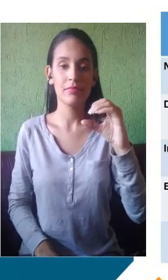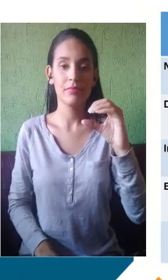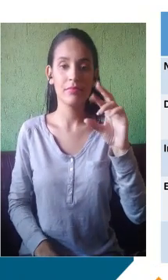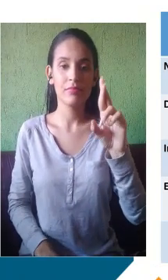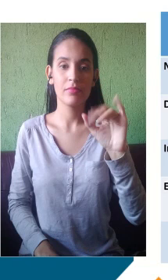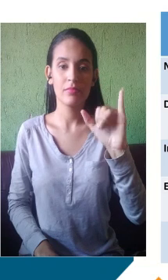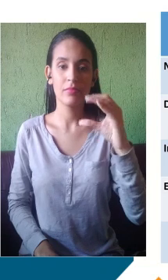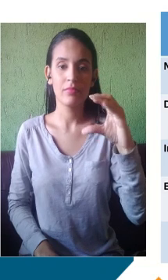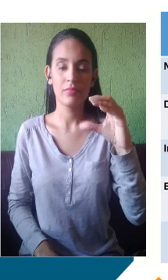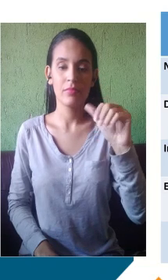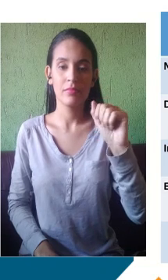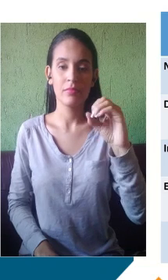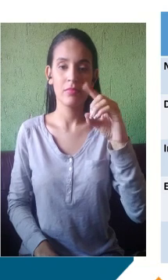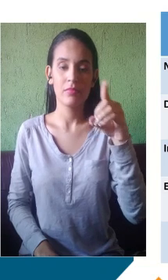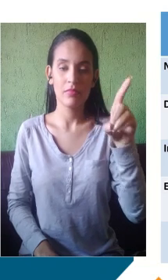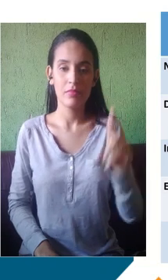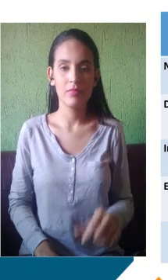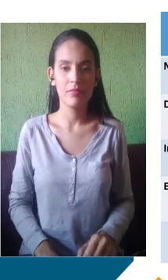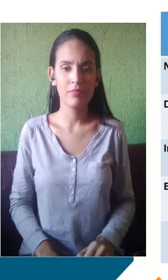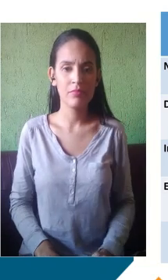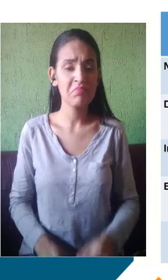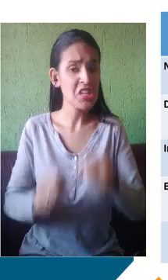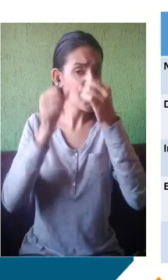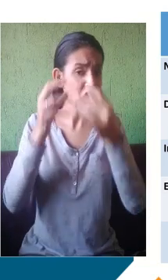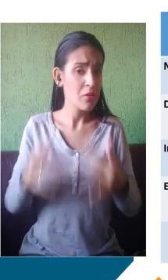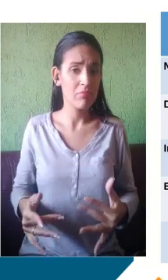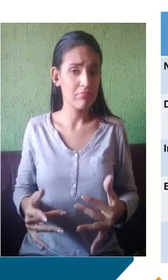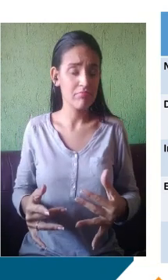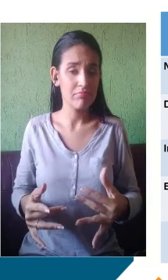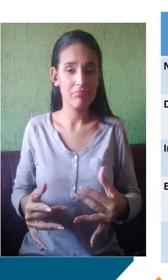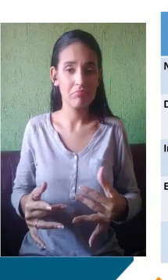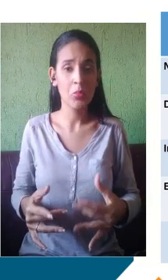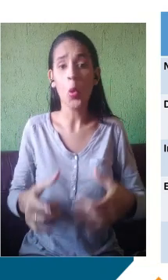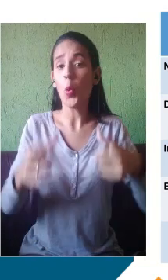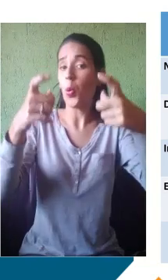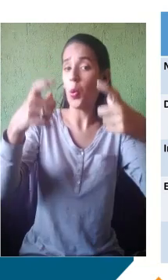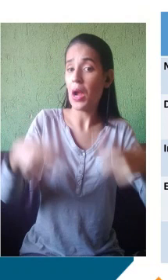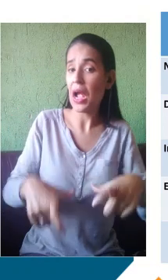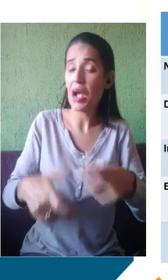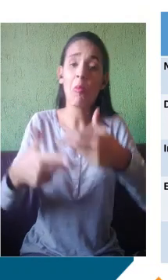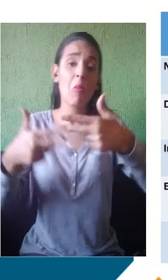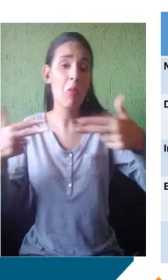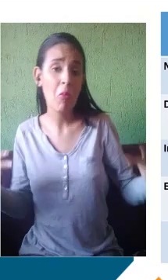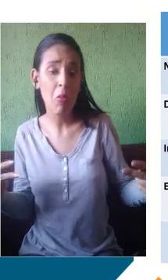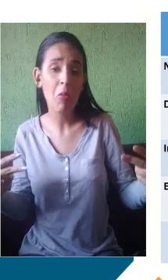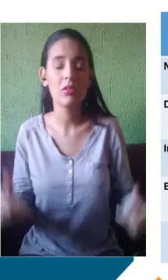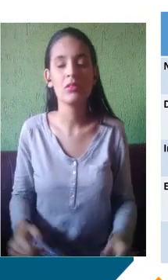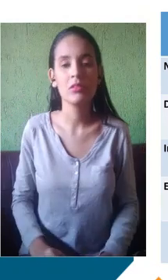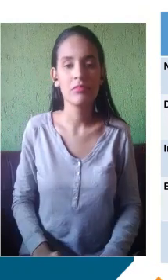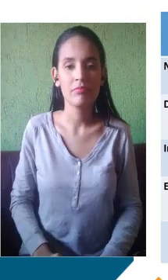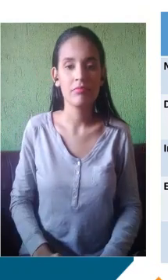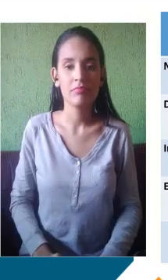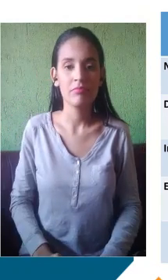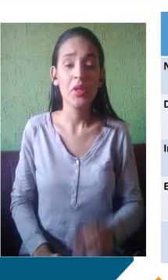tipo textual que apresenta uma característica de um ser, de um objeto, de um lugar. A descrição tem um bizu